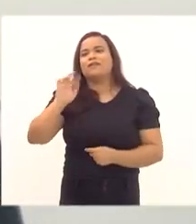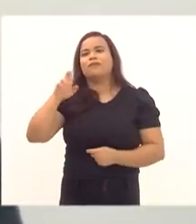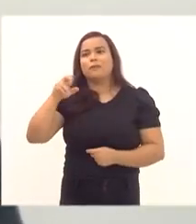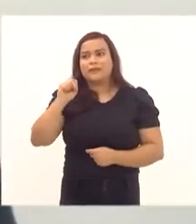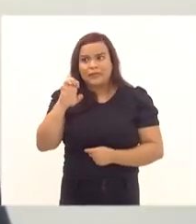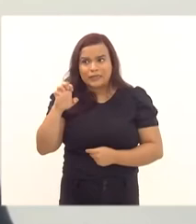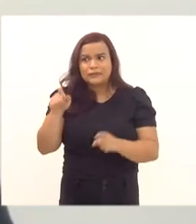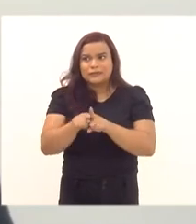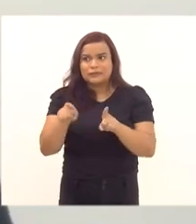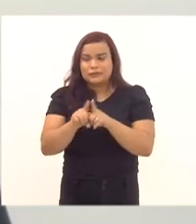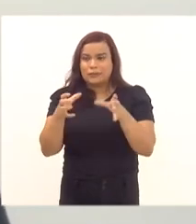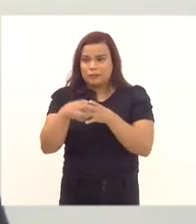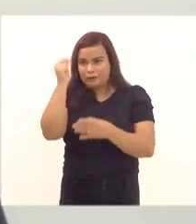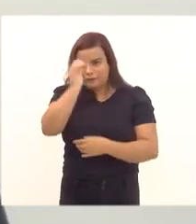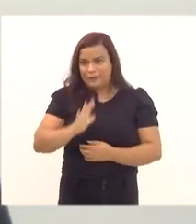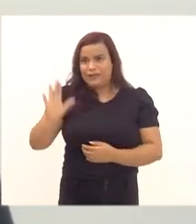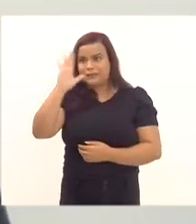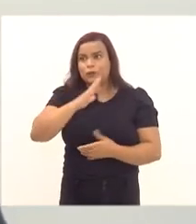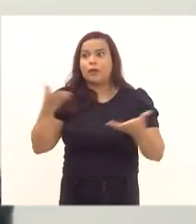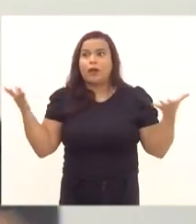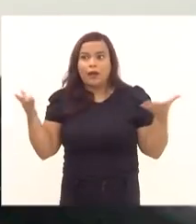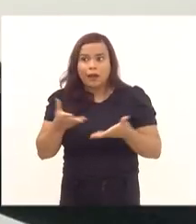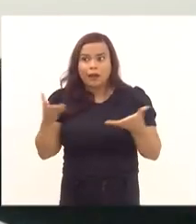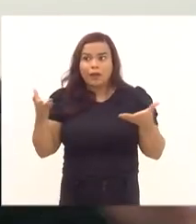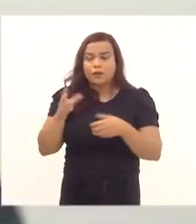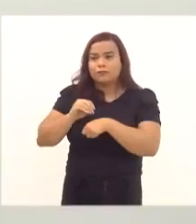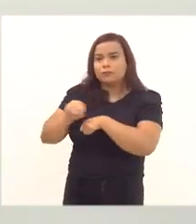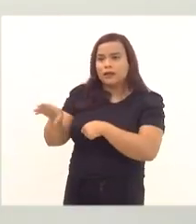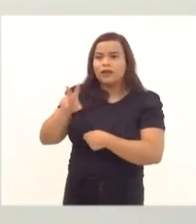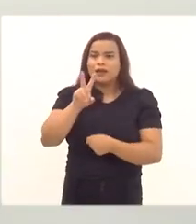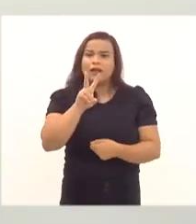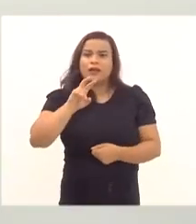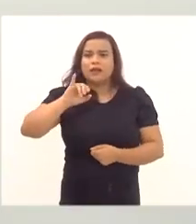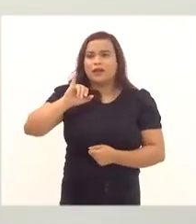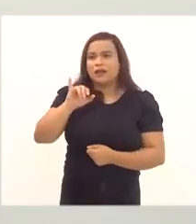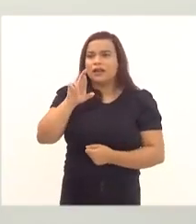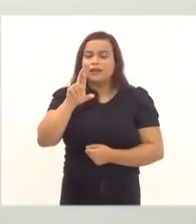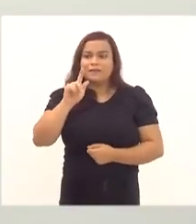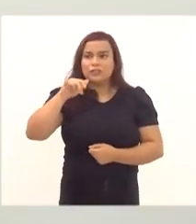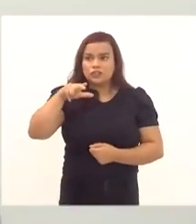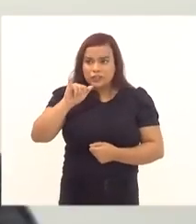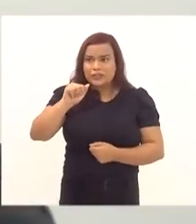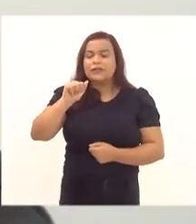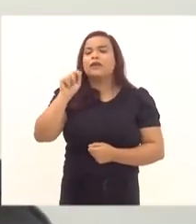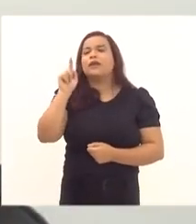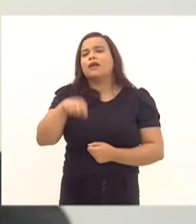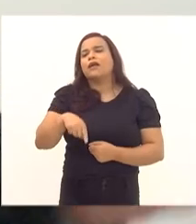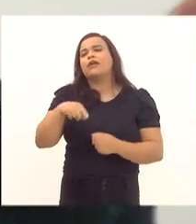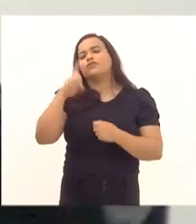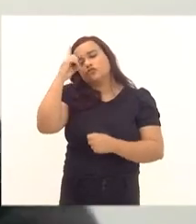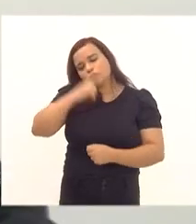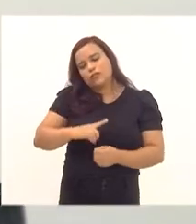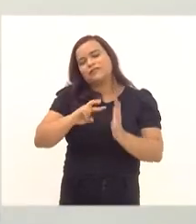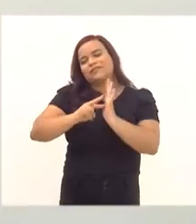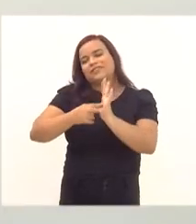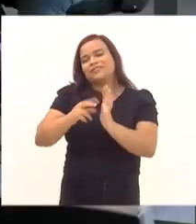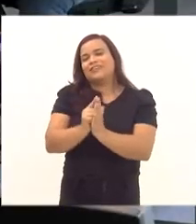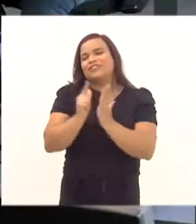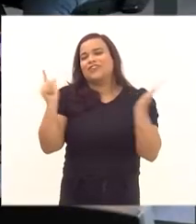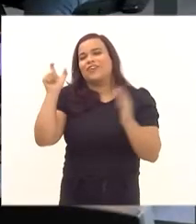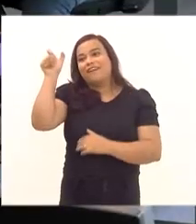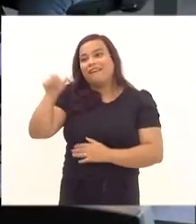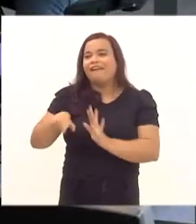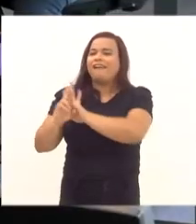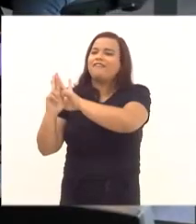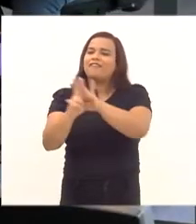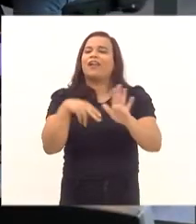do povo brasileiro bom eu quero passar a palavra agora para Virgínia Berriel que é o meu lado diretor do Sindicato dos Jornalistas e uma grande referência